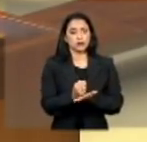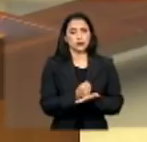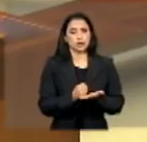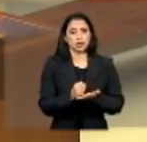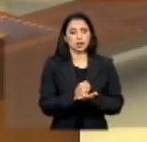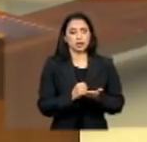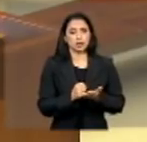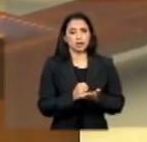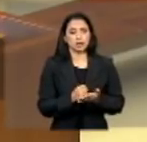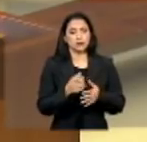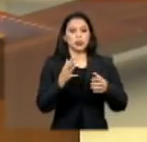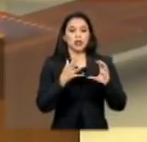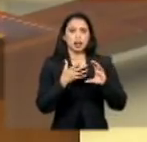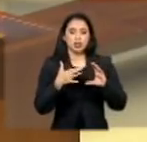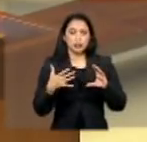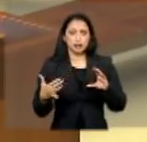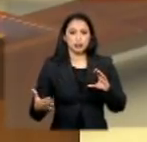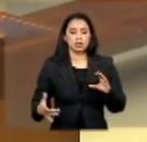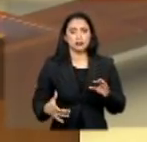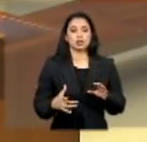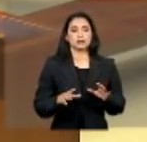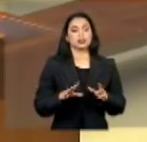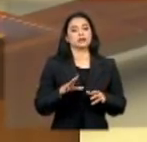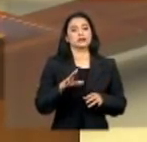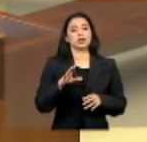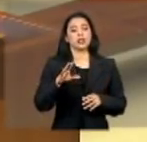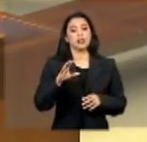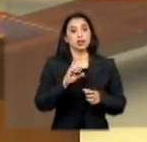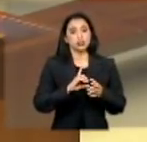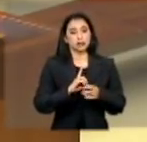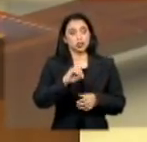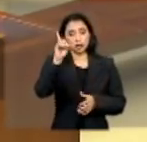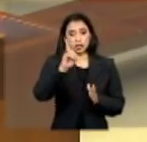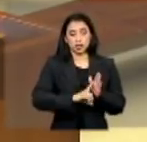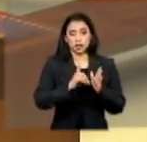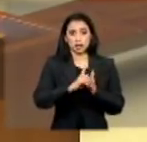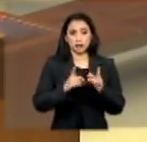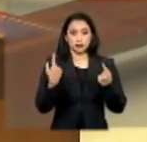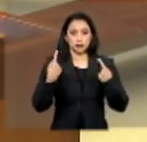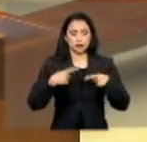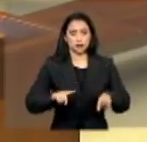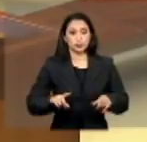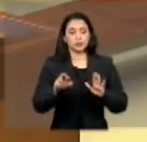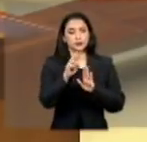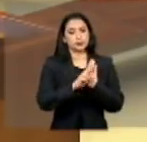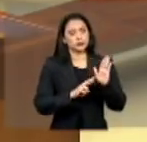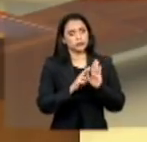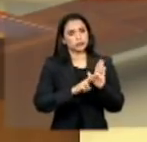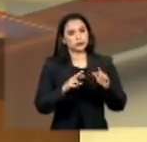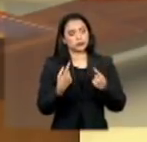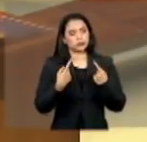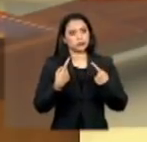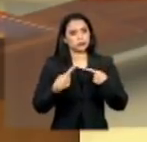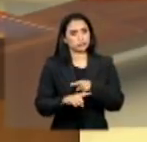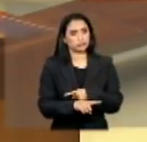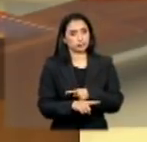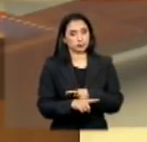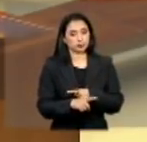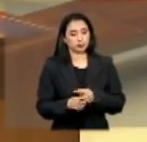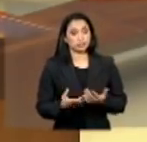estado democrático de direito o princípio do contraditório regra do contraditório que